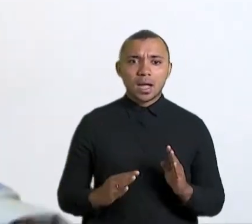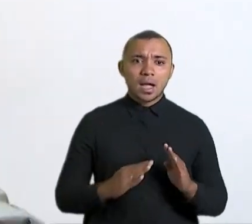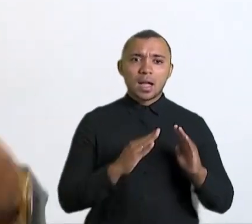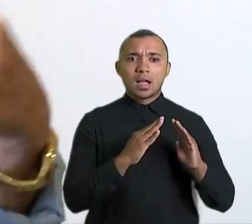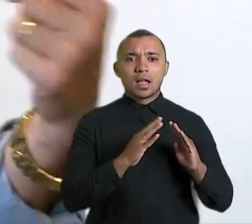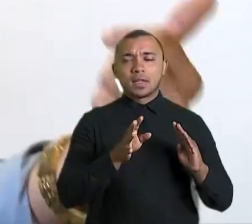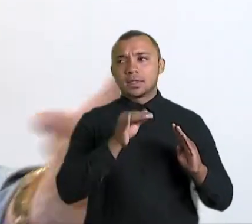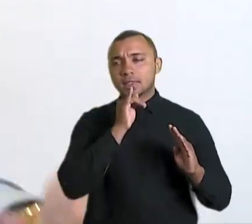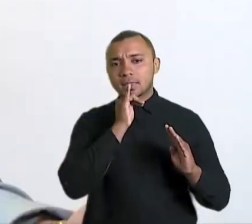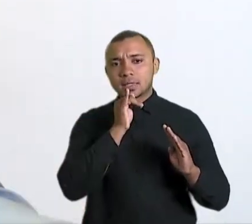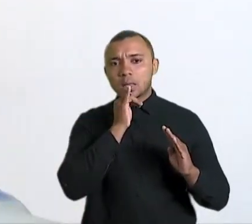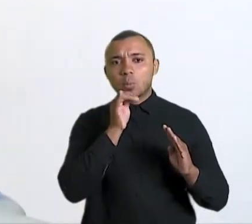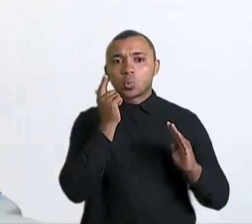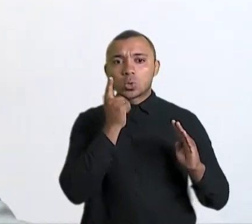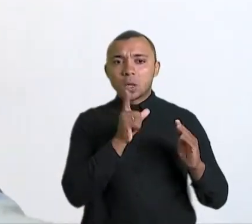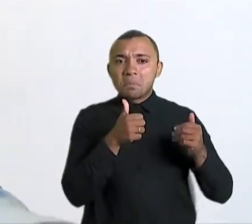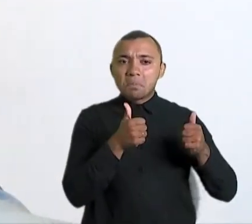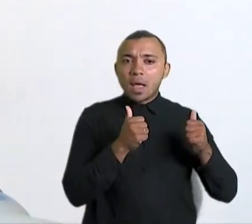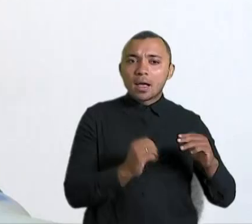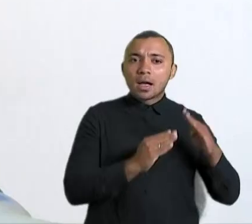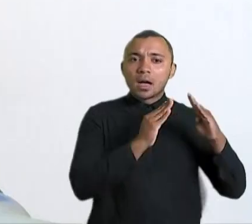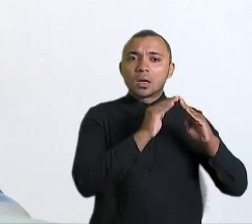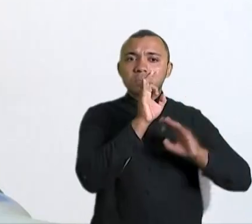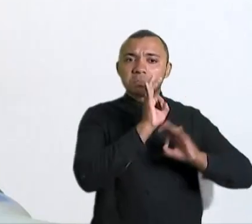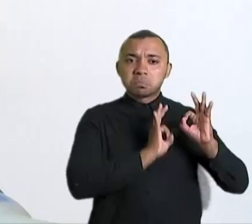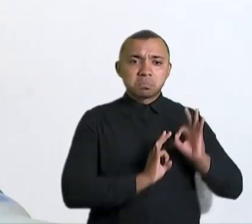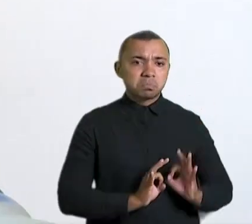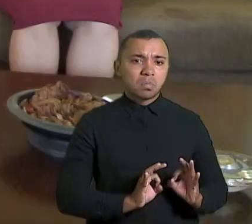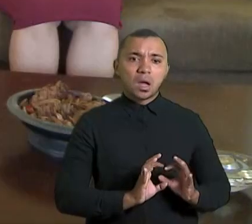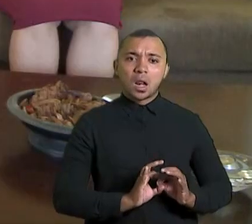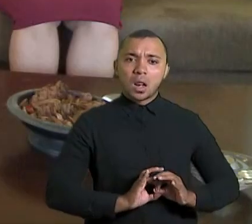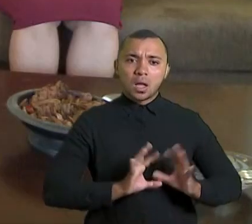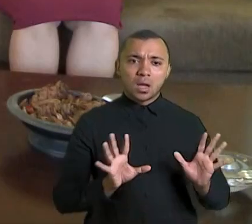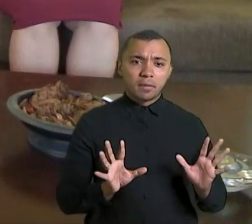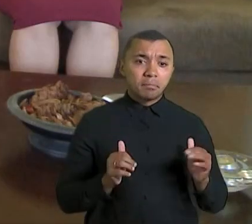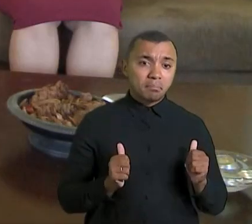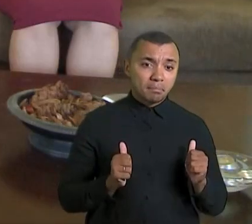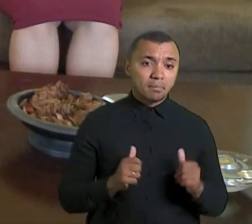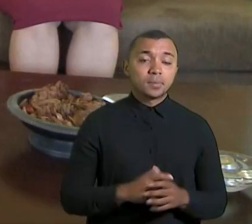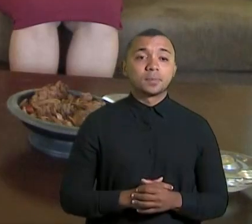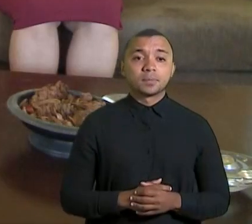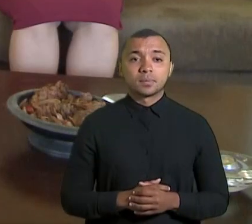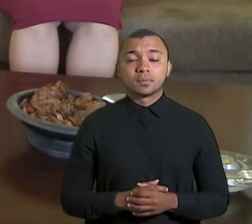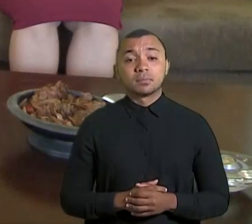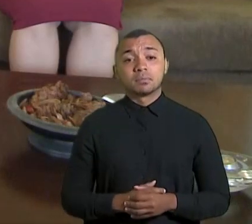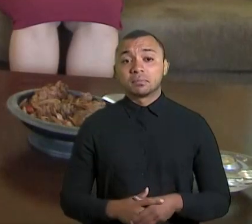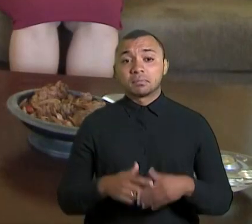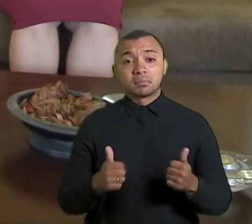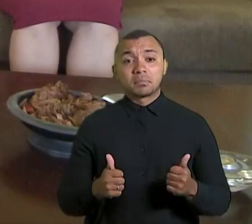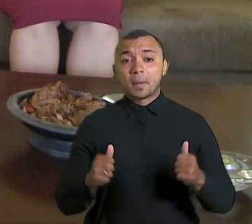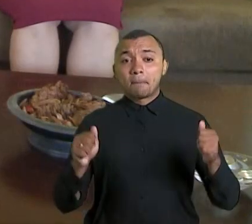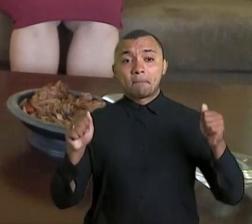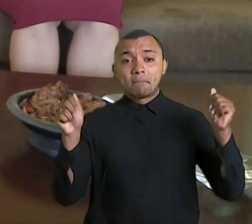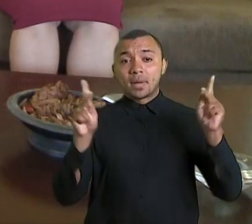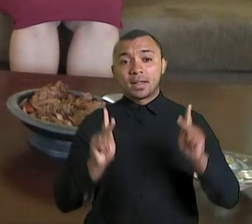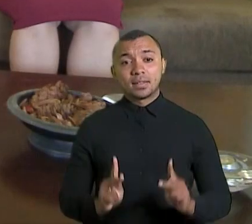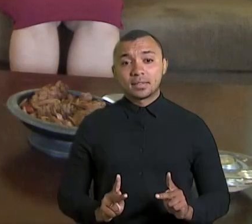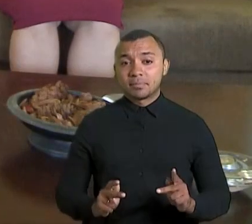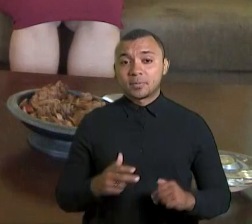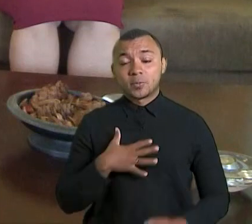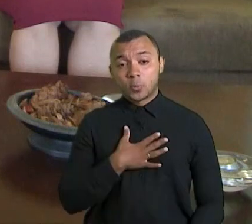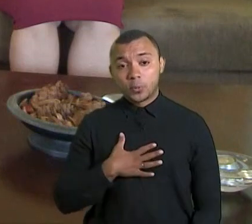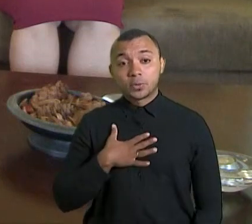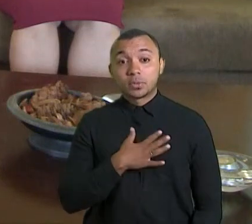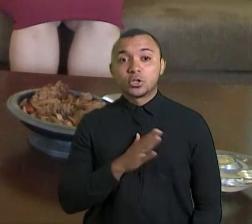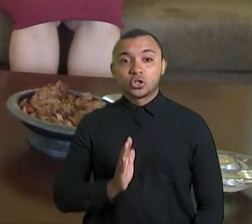consegue organizar a sua casa de forma autônoma e independente? É tudo muito tranquilo, né, Paulo? Eu sou